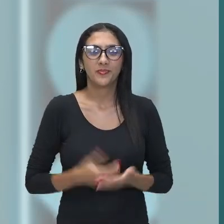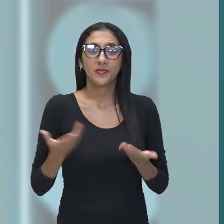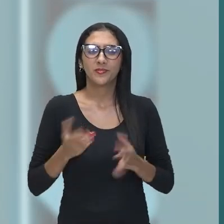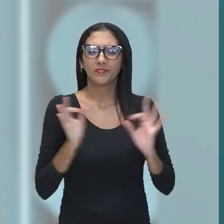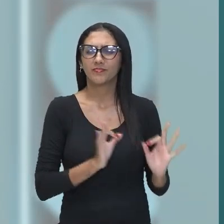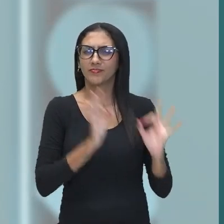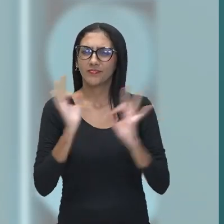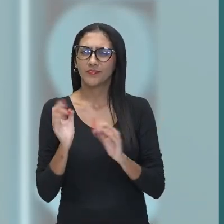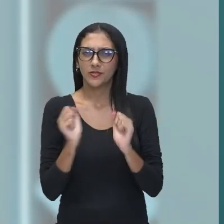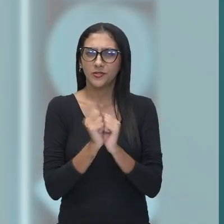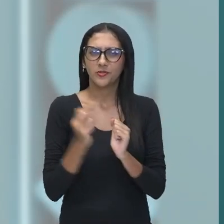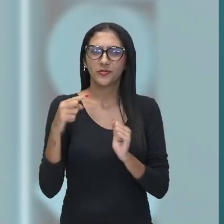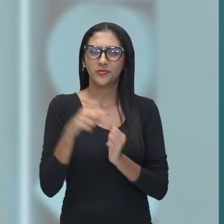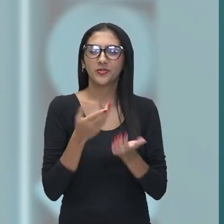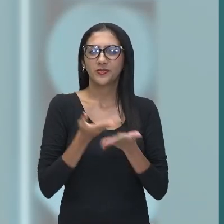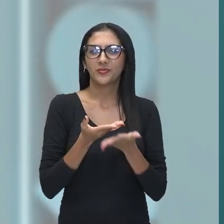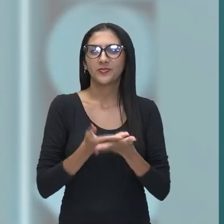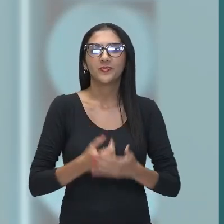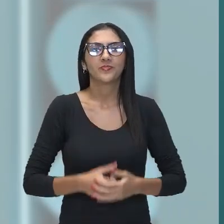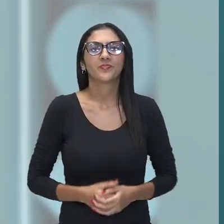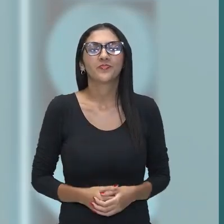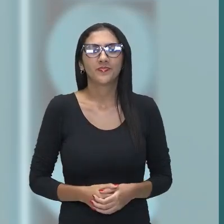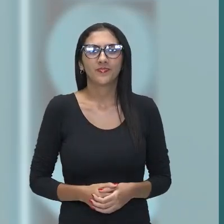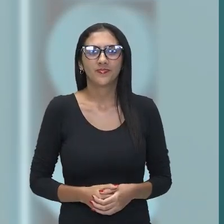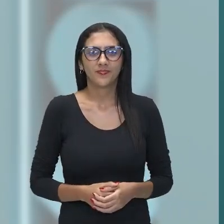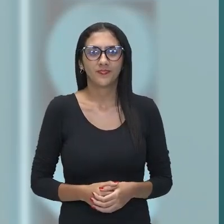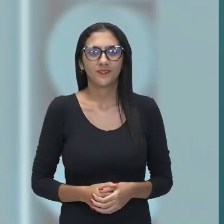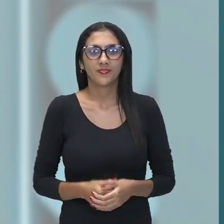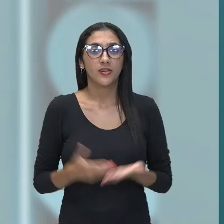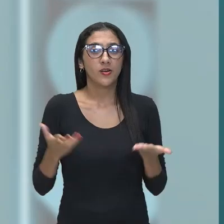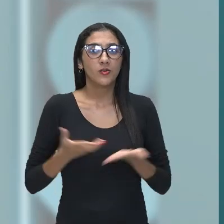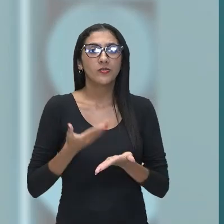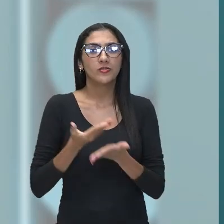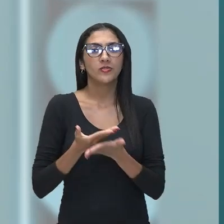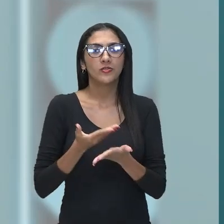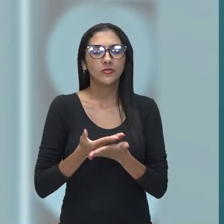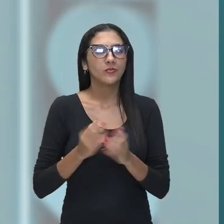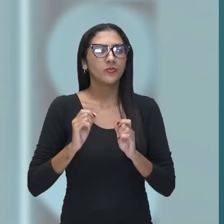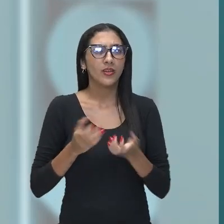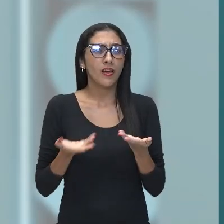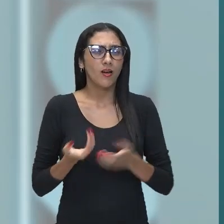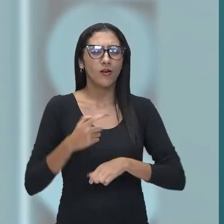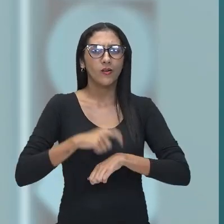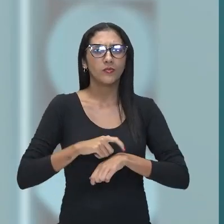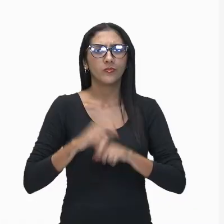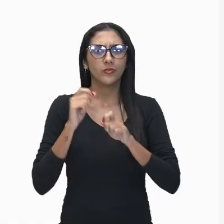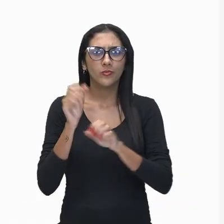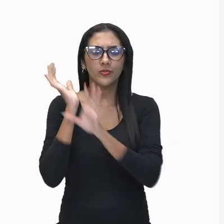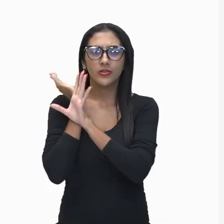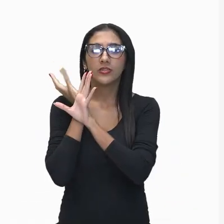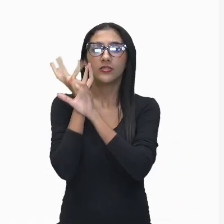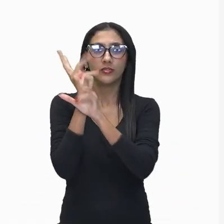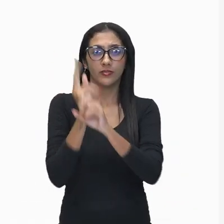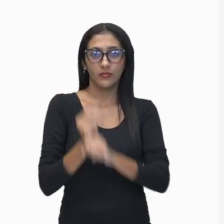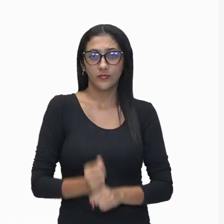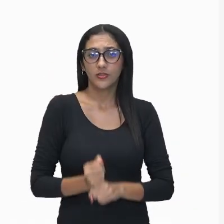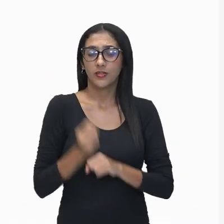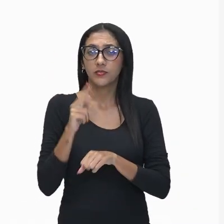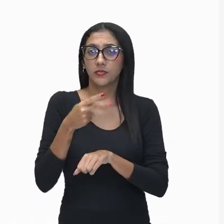acompanhar vocês neste momento. Nesta aula é um momento de revisão